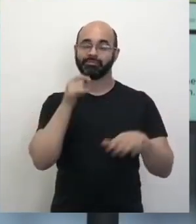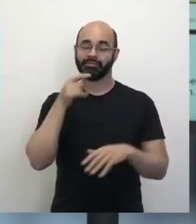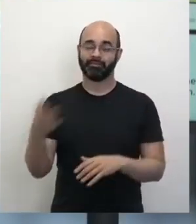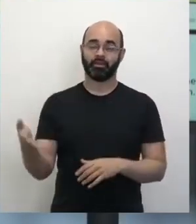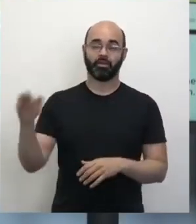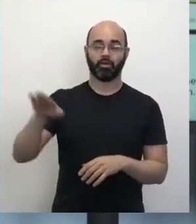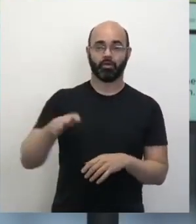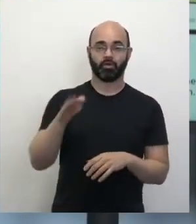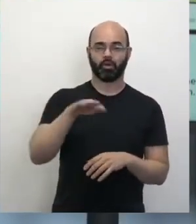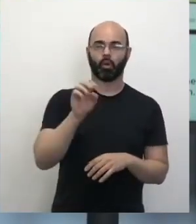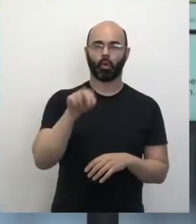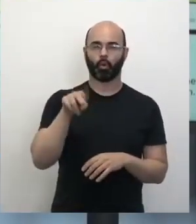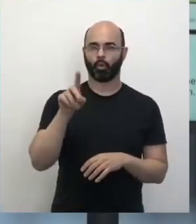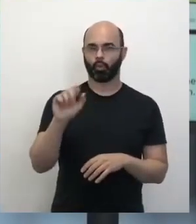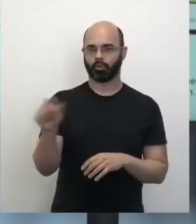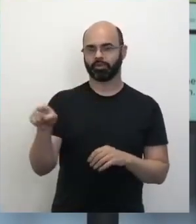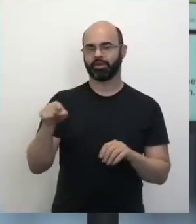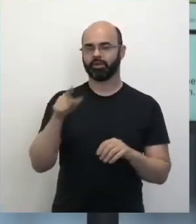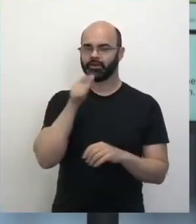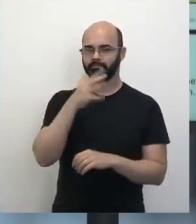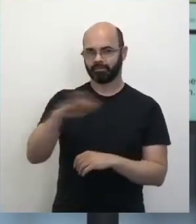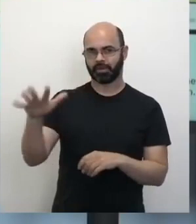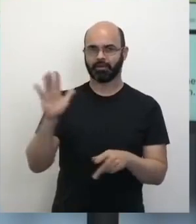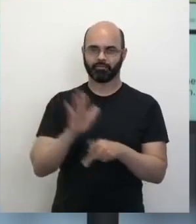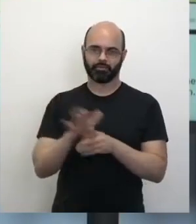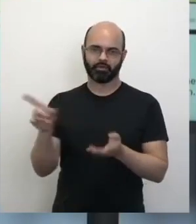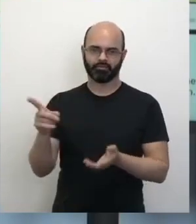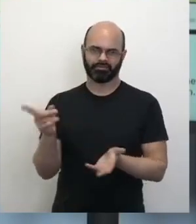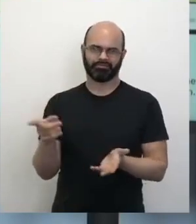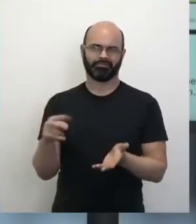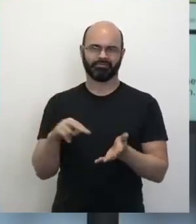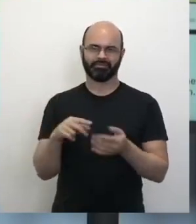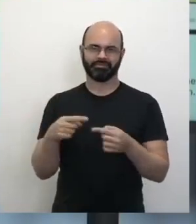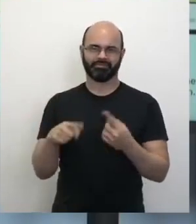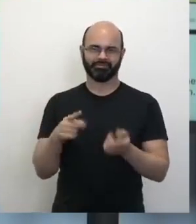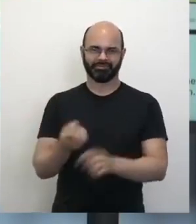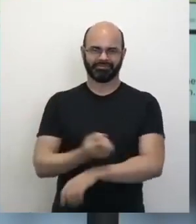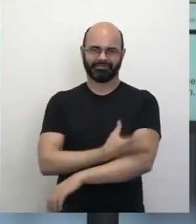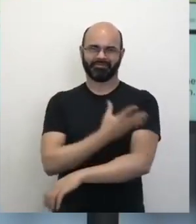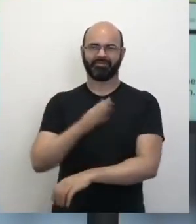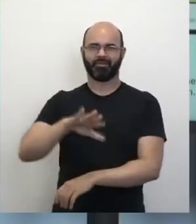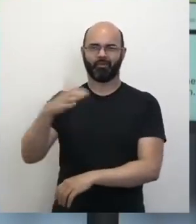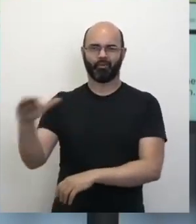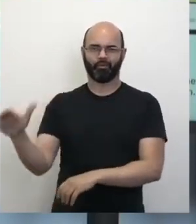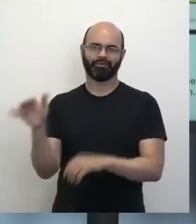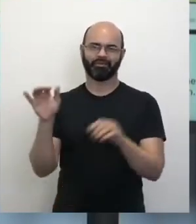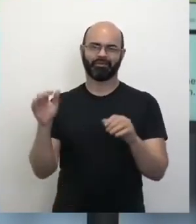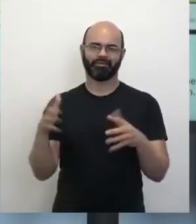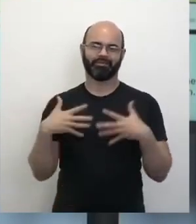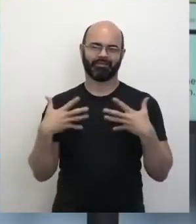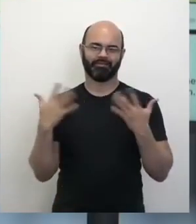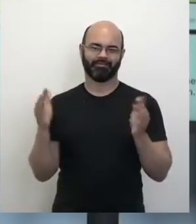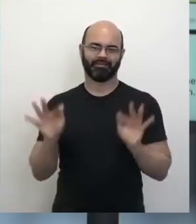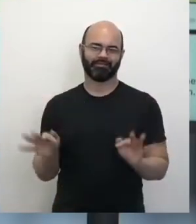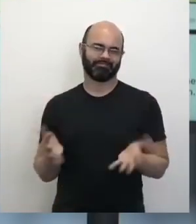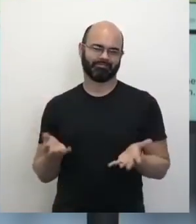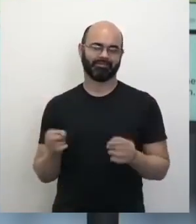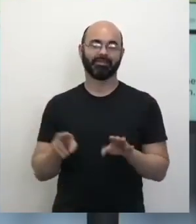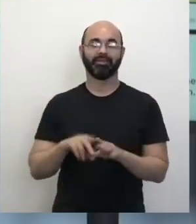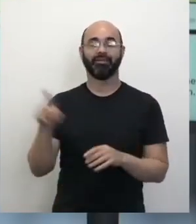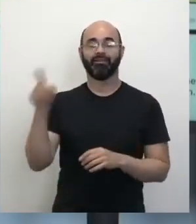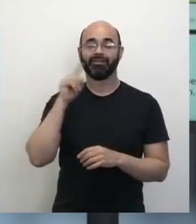A onda tem felicidade, tem algum sentimento? Então, colocaram esta parte. Aí a Pro Priscila coloca assim: a Joaninha